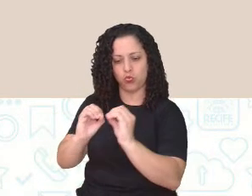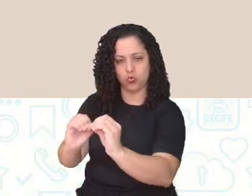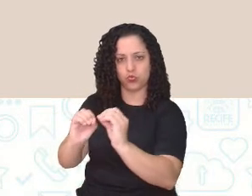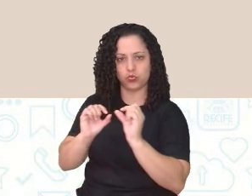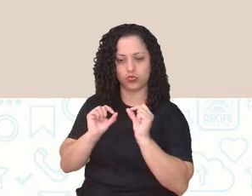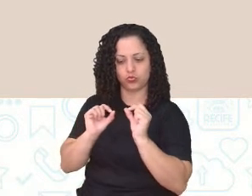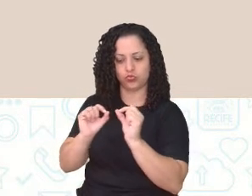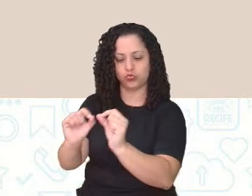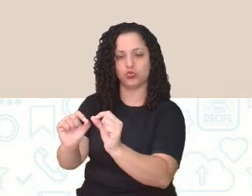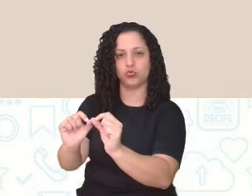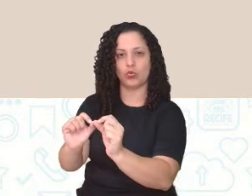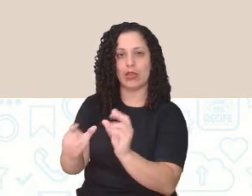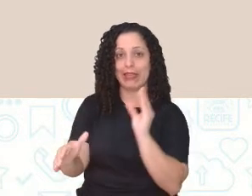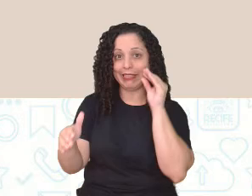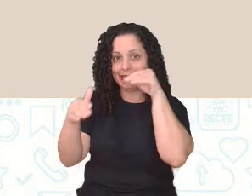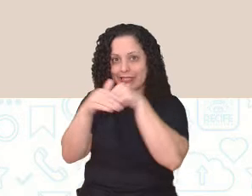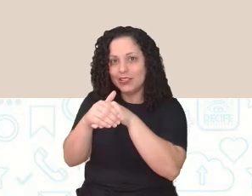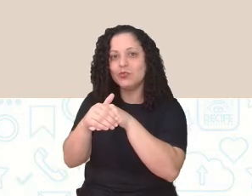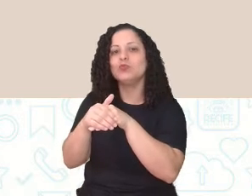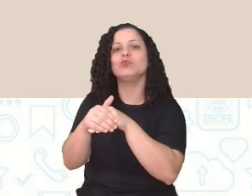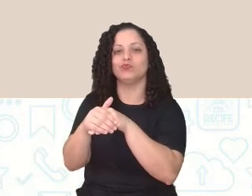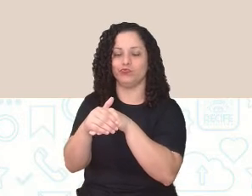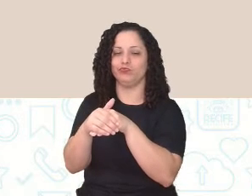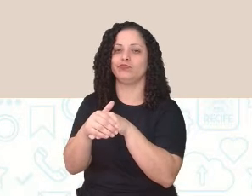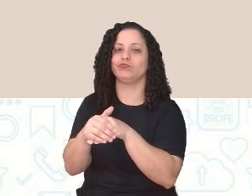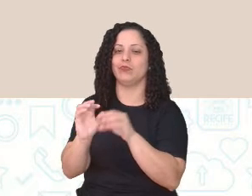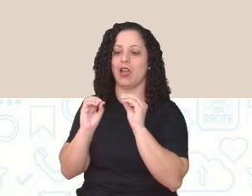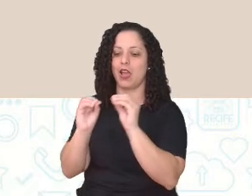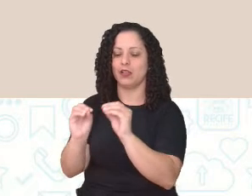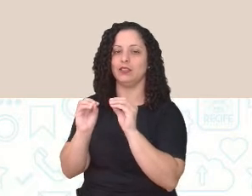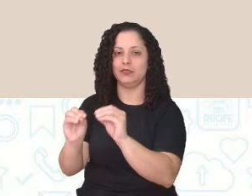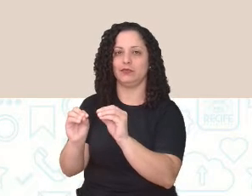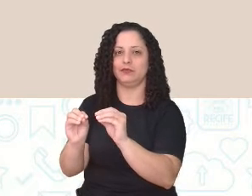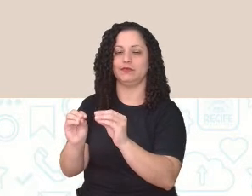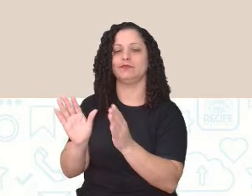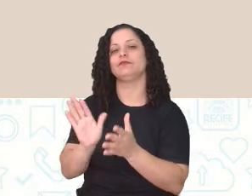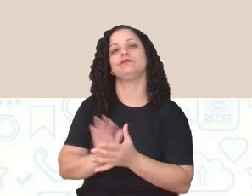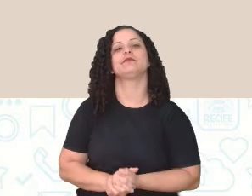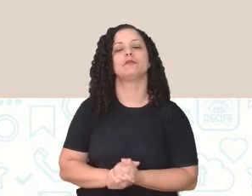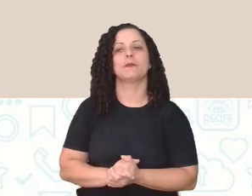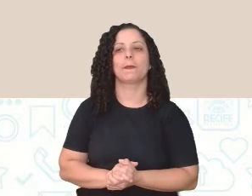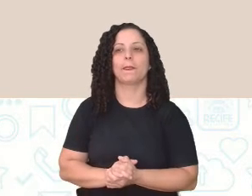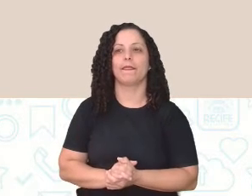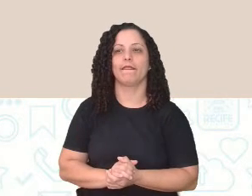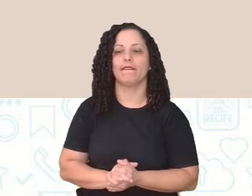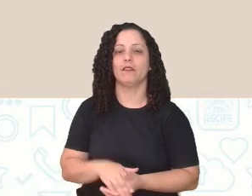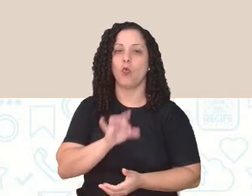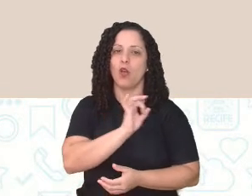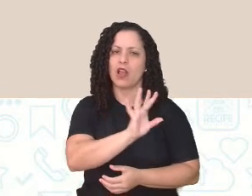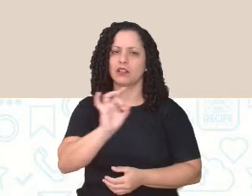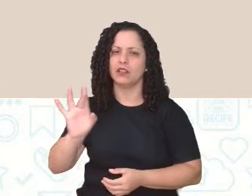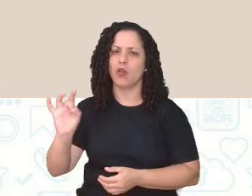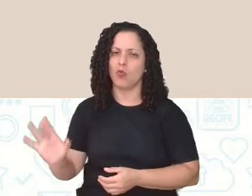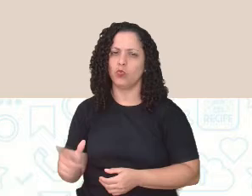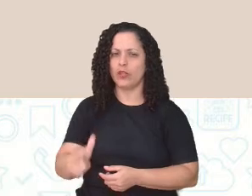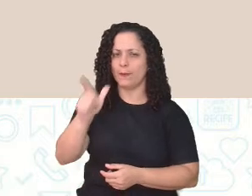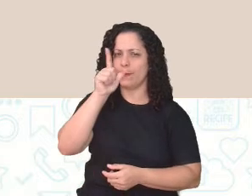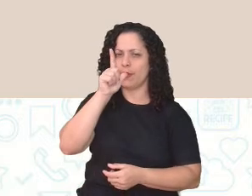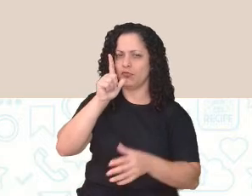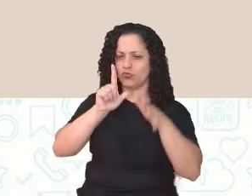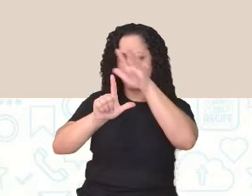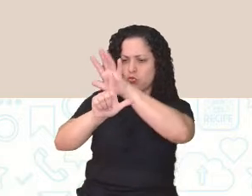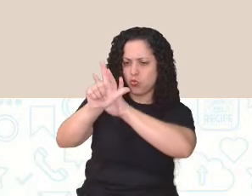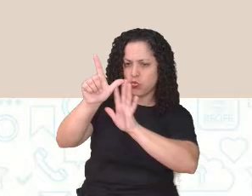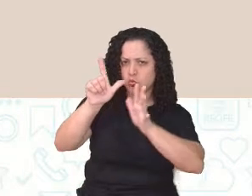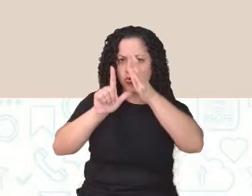seminíferos, e eles ficam armazenados aí nos epidídimos. Então, cada órgão desse, ele tem a sua